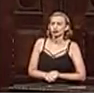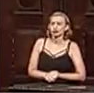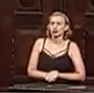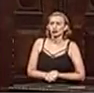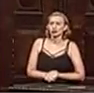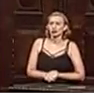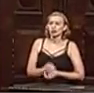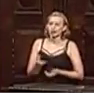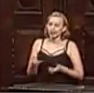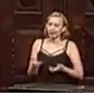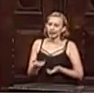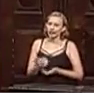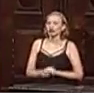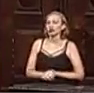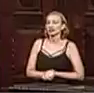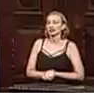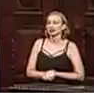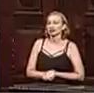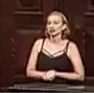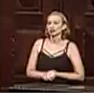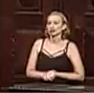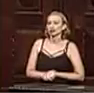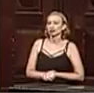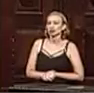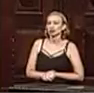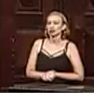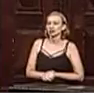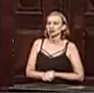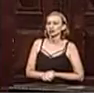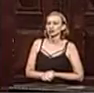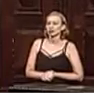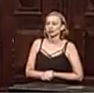Querem, naturalmente, que essa implantação dependa